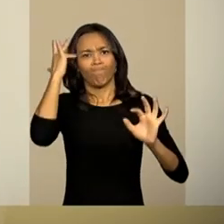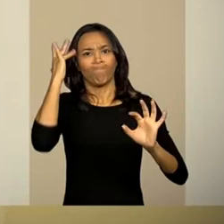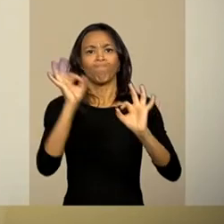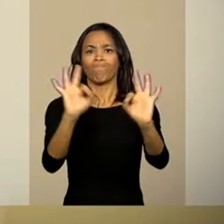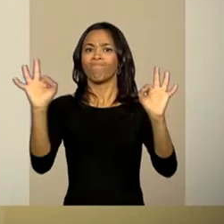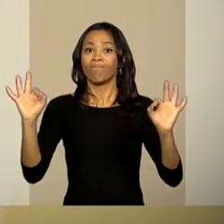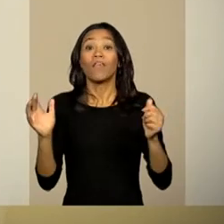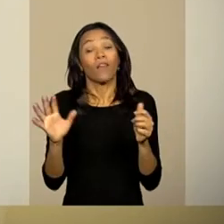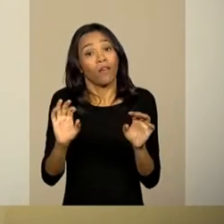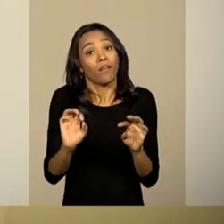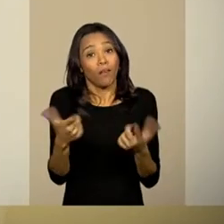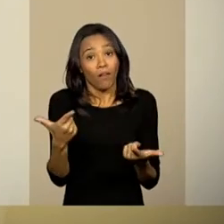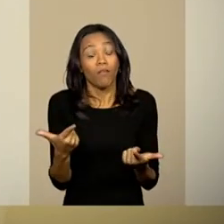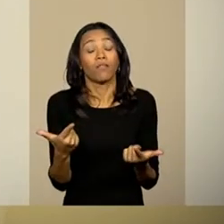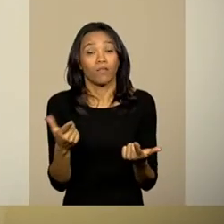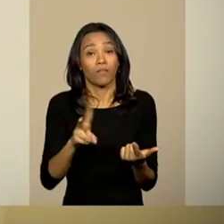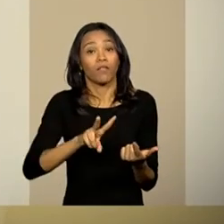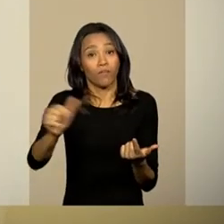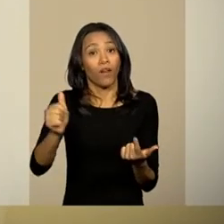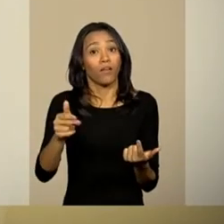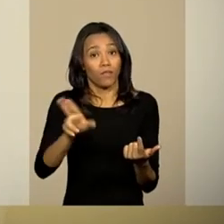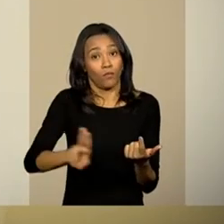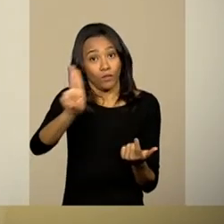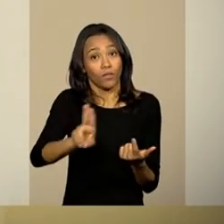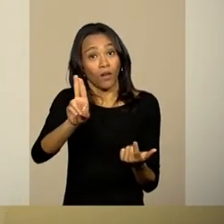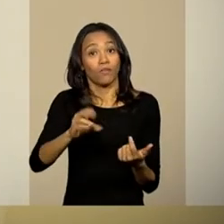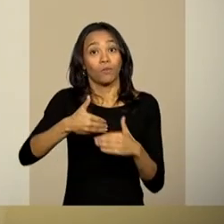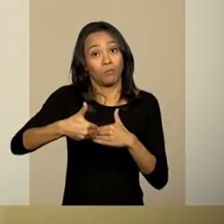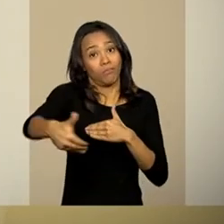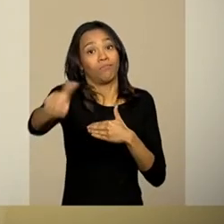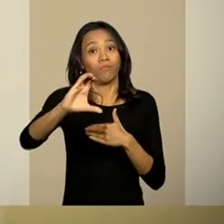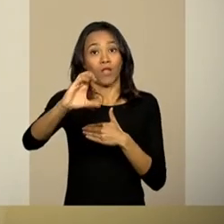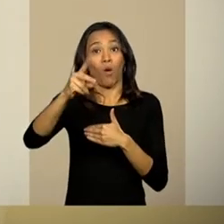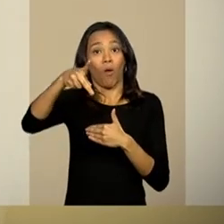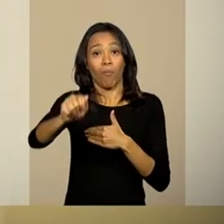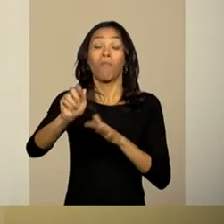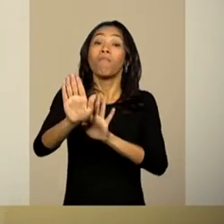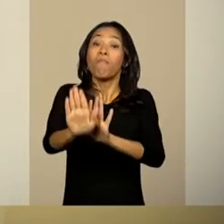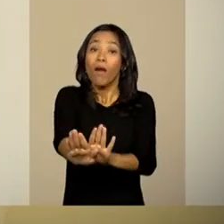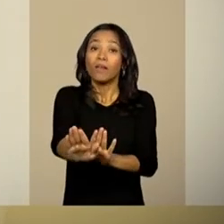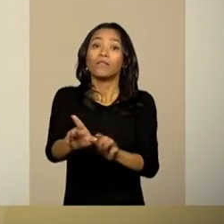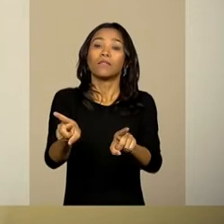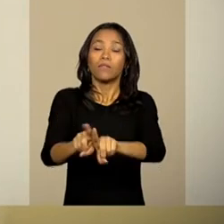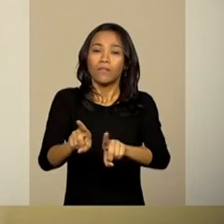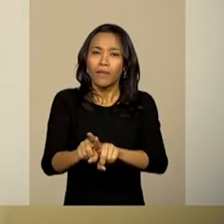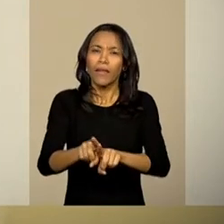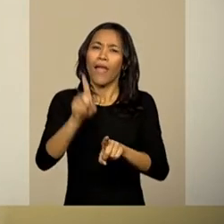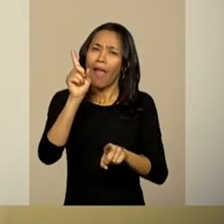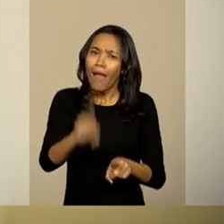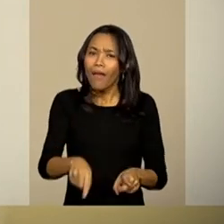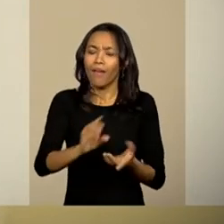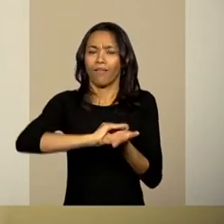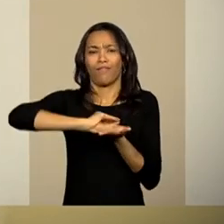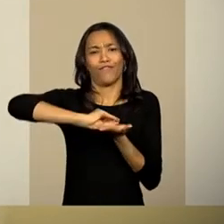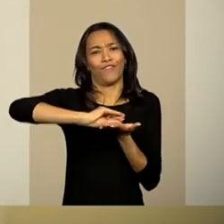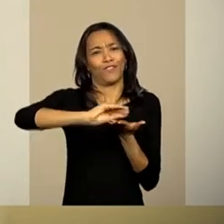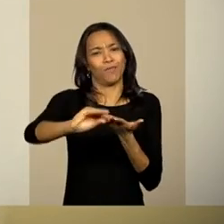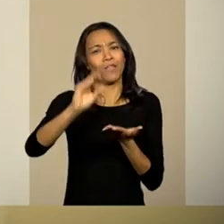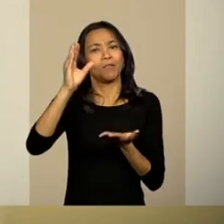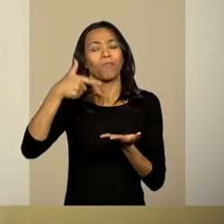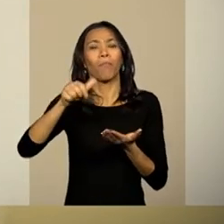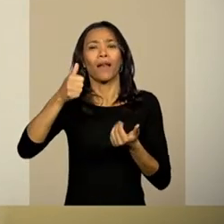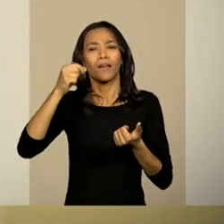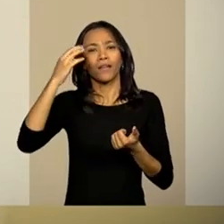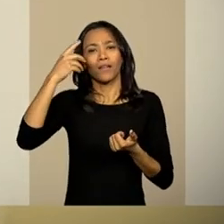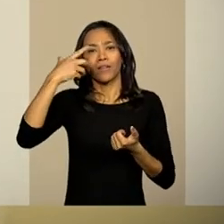claro que eles vão servir à Copa, mas, além de tudo, eles são investimentos no bem-estar